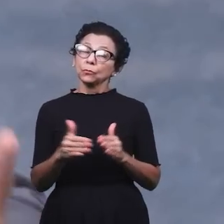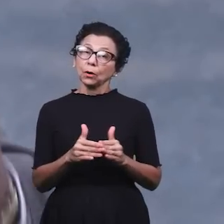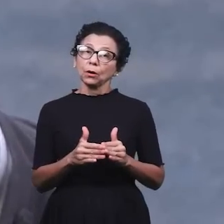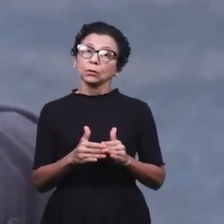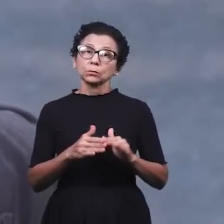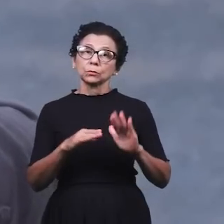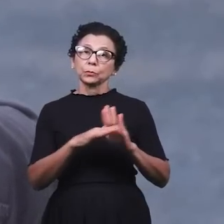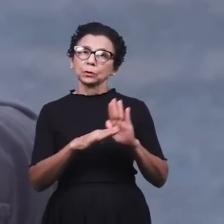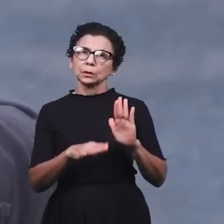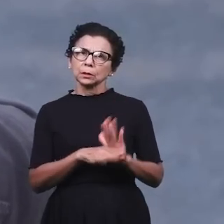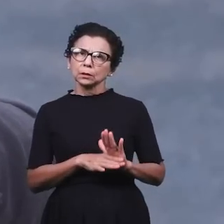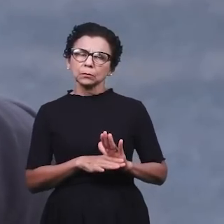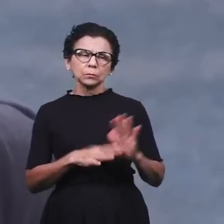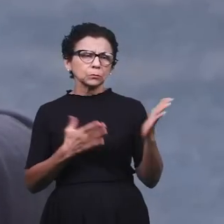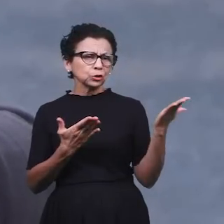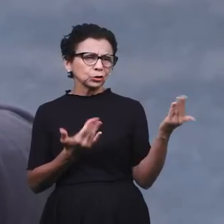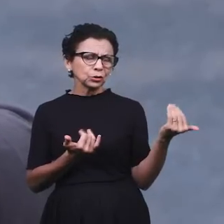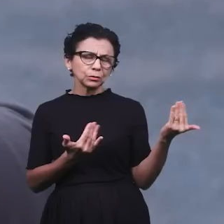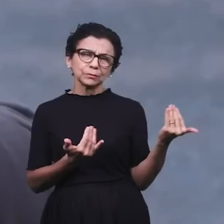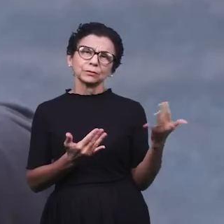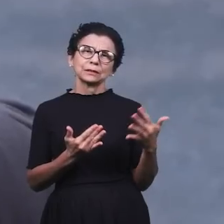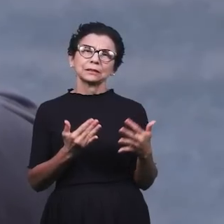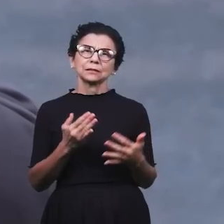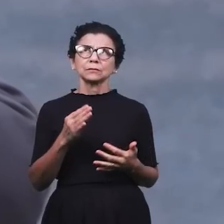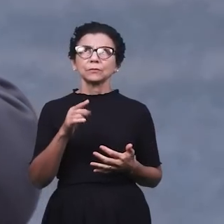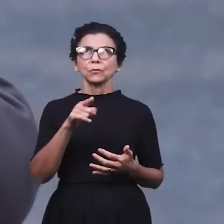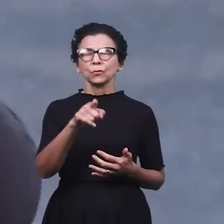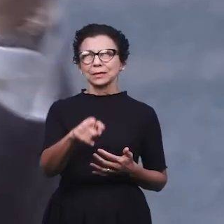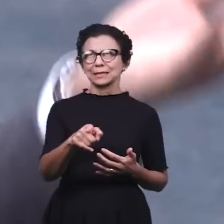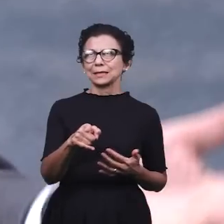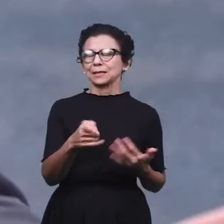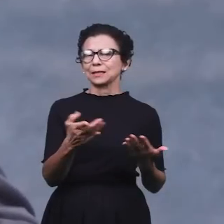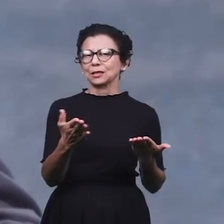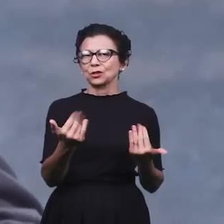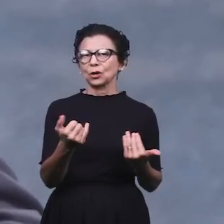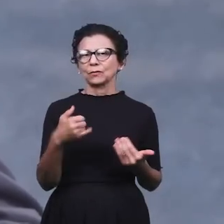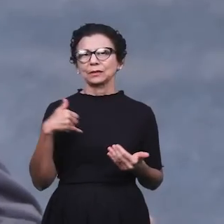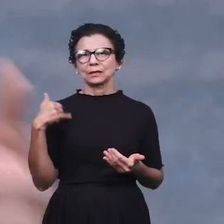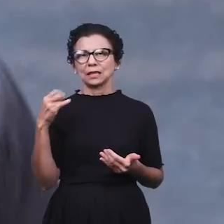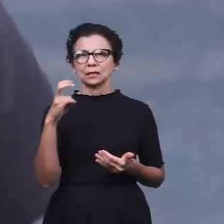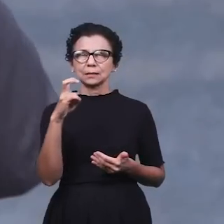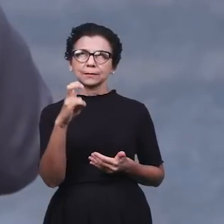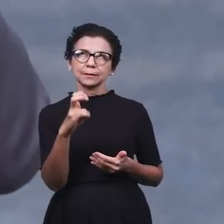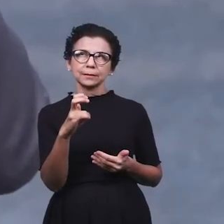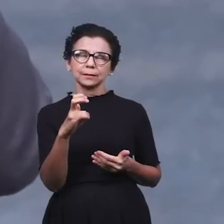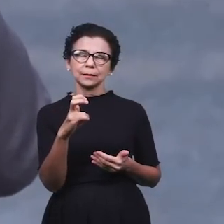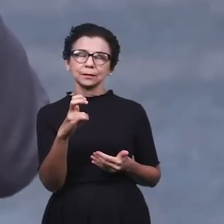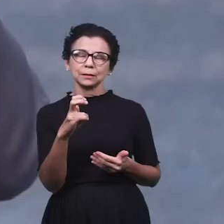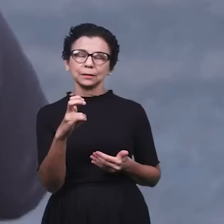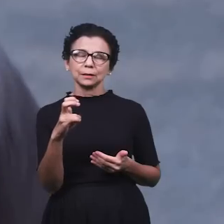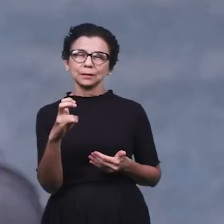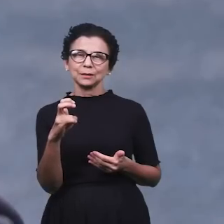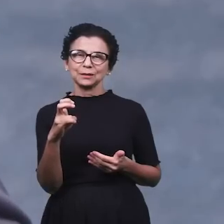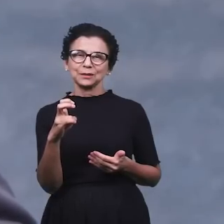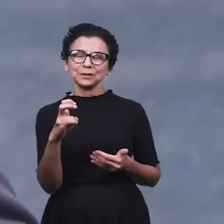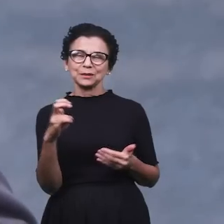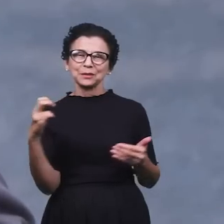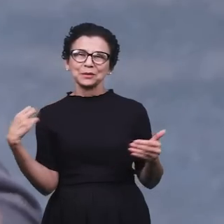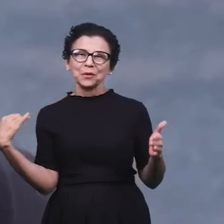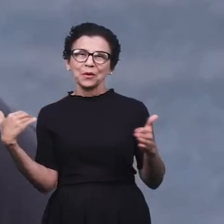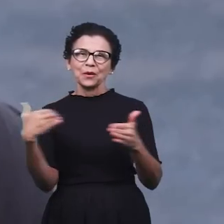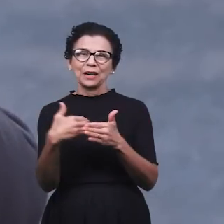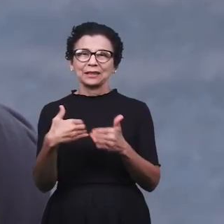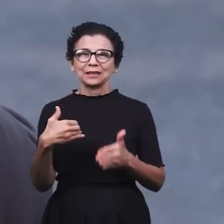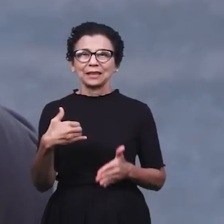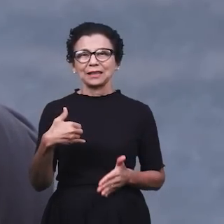tem você que está aí, que é jovem, dos 5 aos 100 anos de idade, não importa, que a juventude, ó, está aqui na cabeça.